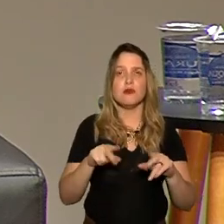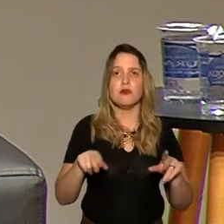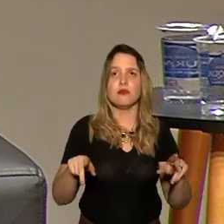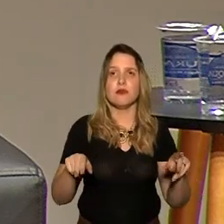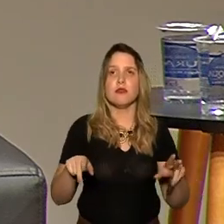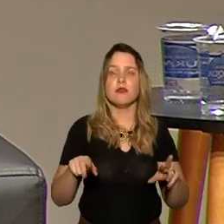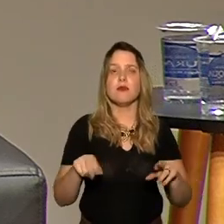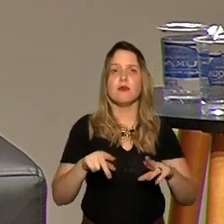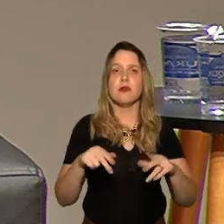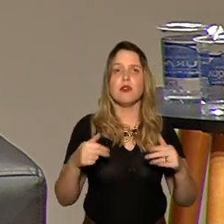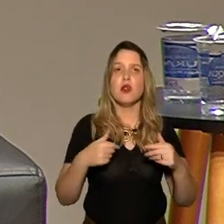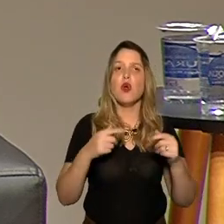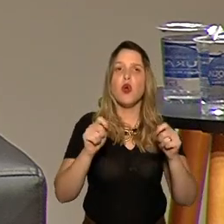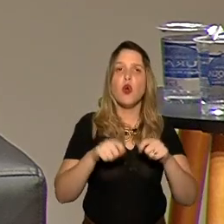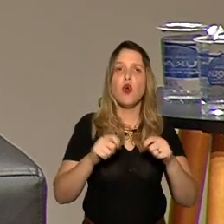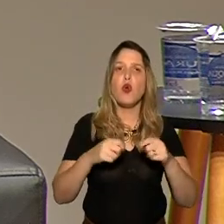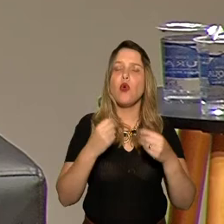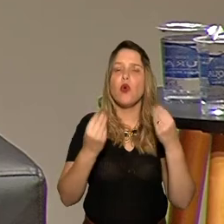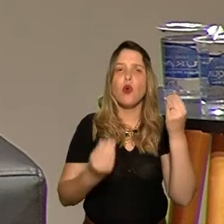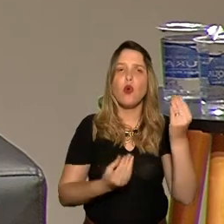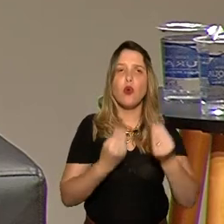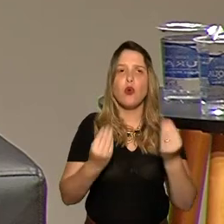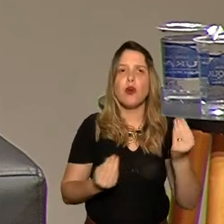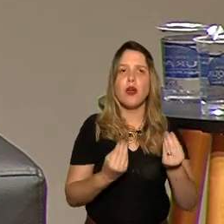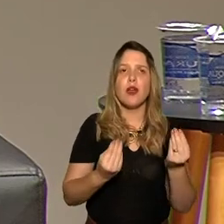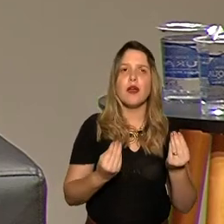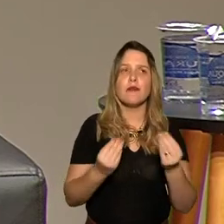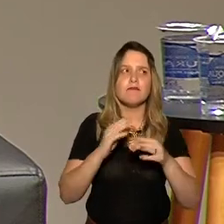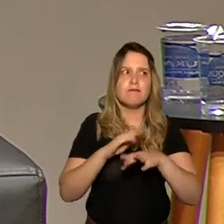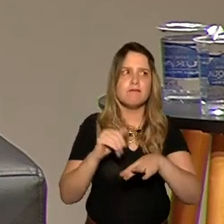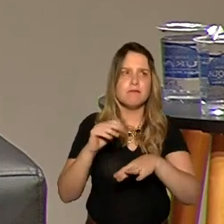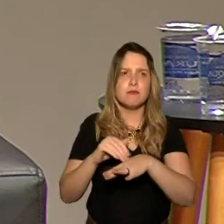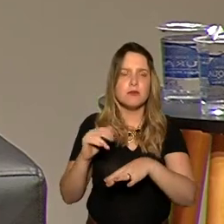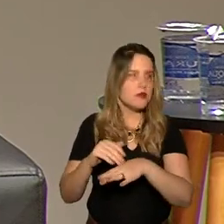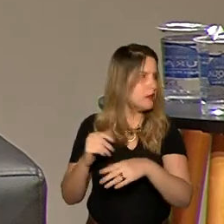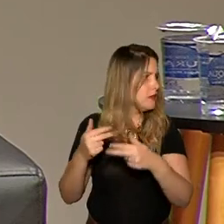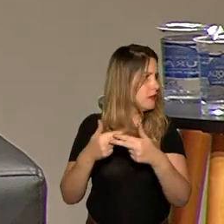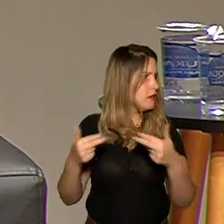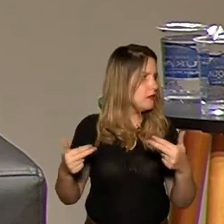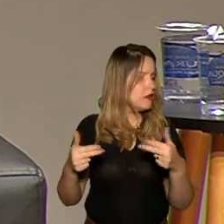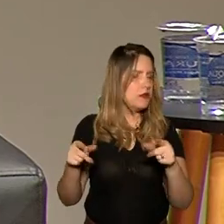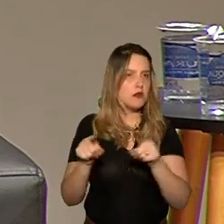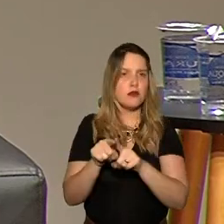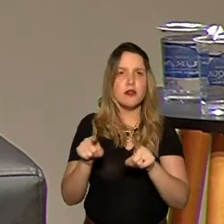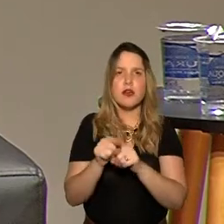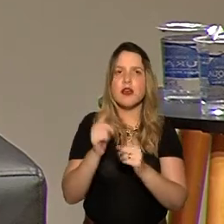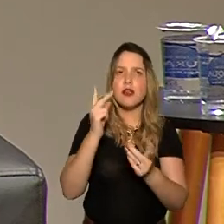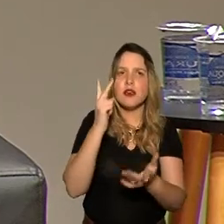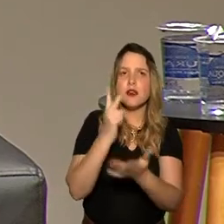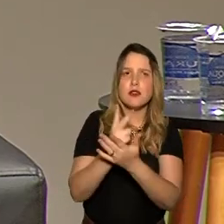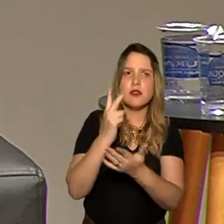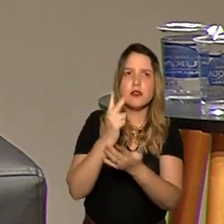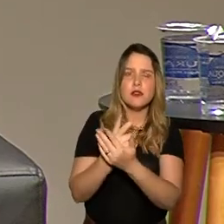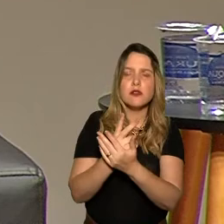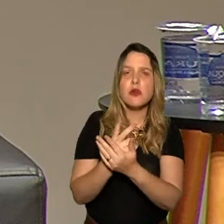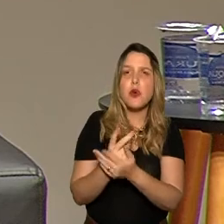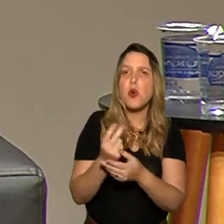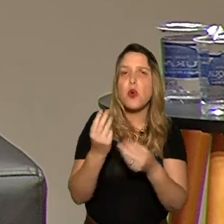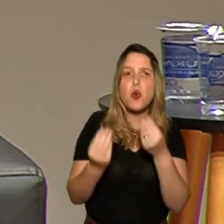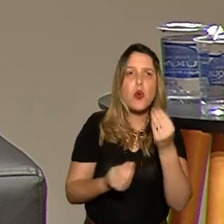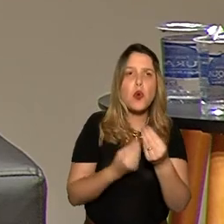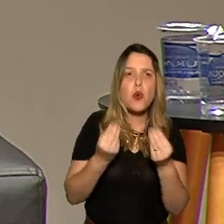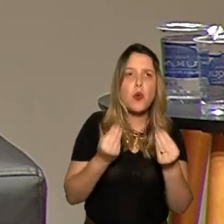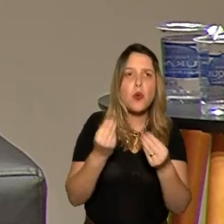a instituição como um polo instalado num certo lugar que tem o seu em torno então eu